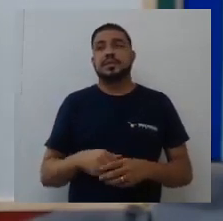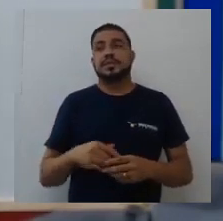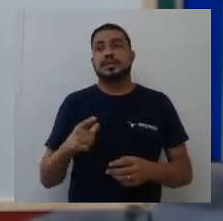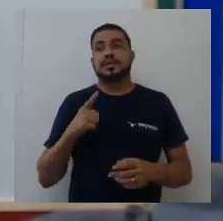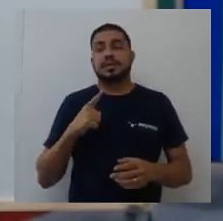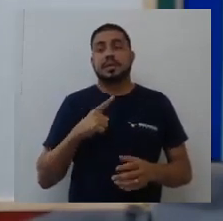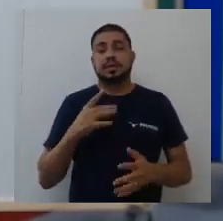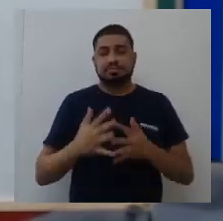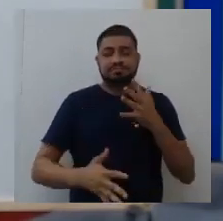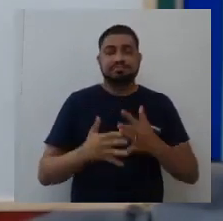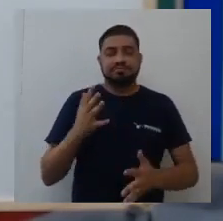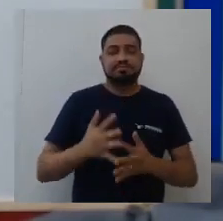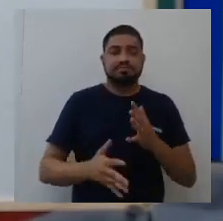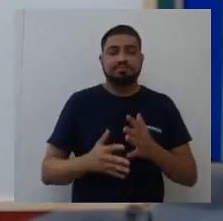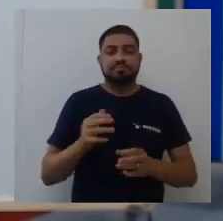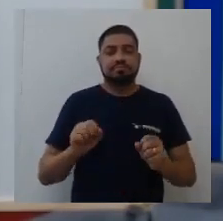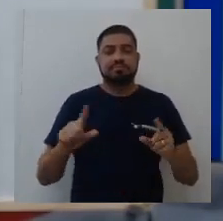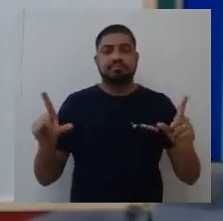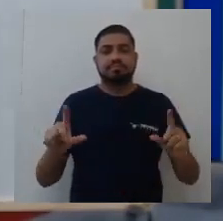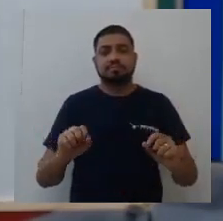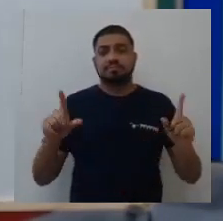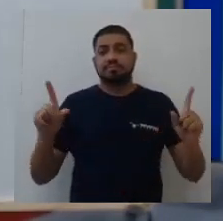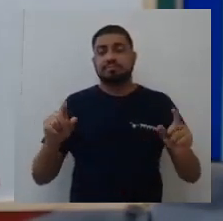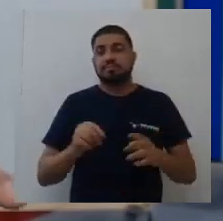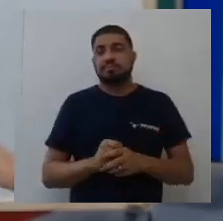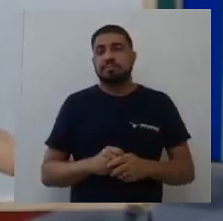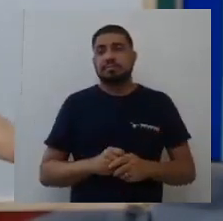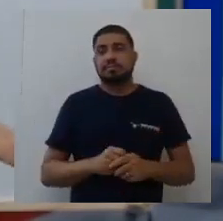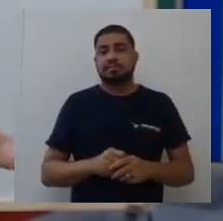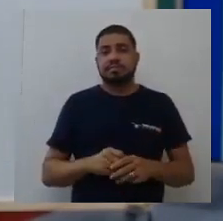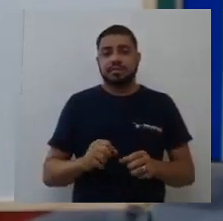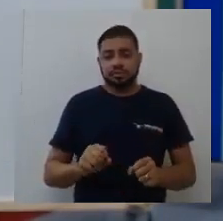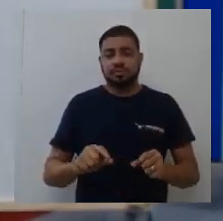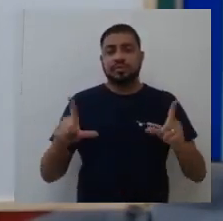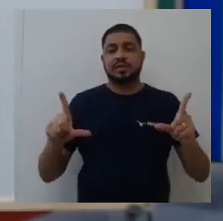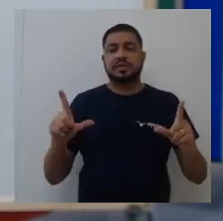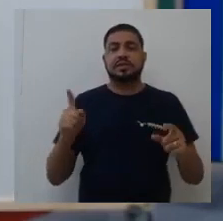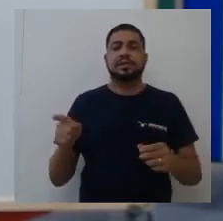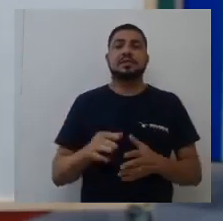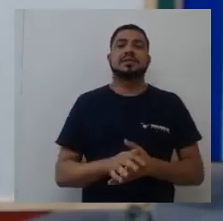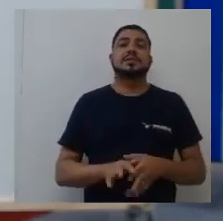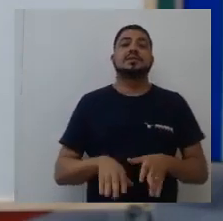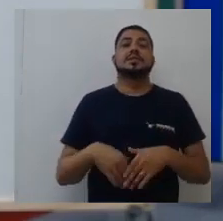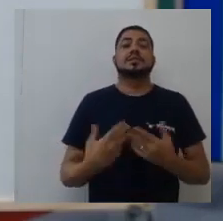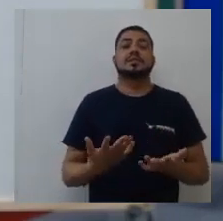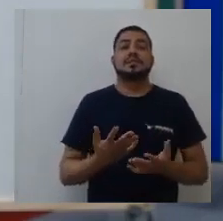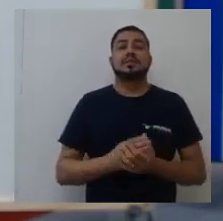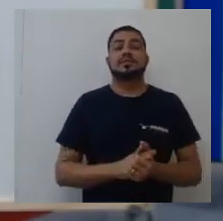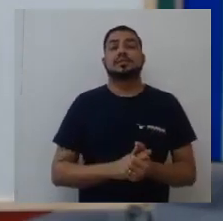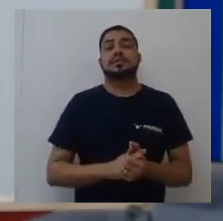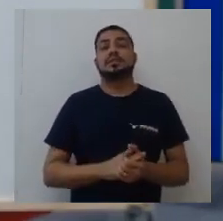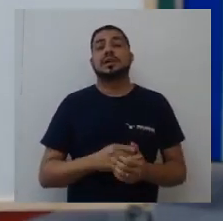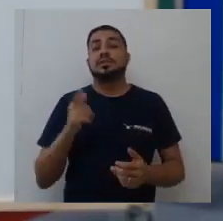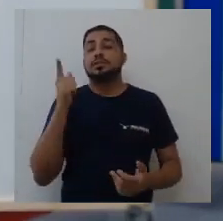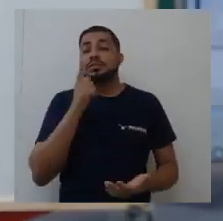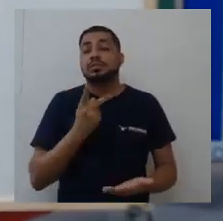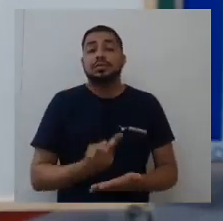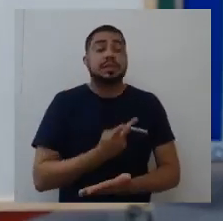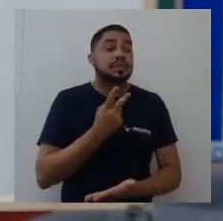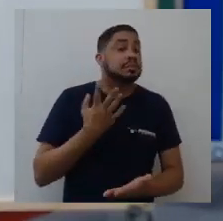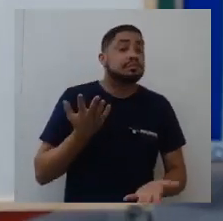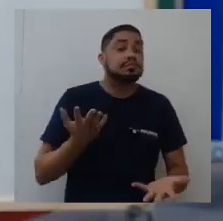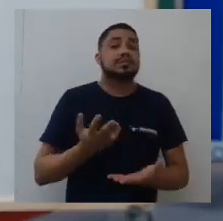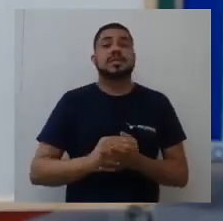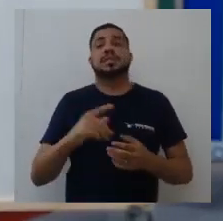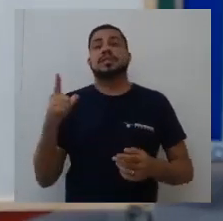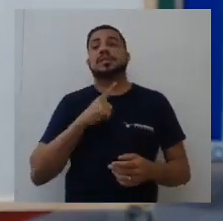interferência de passando automaticamente os slides, eu não sei o que é. Duplica, por favor, Bento, essa tela aí. Então, vê, o que acontece? Eu tenho